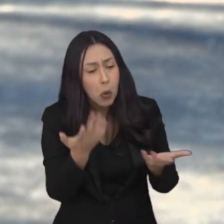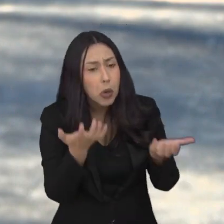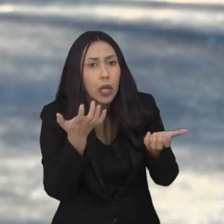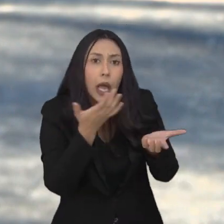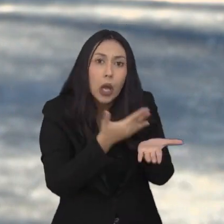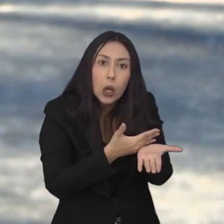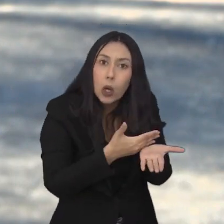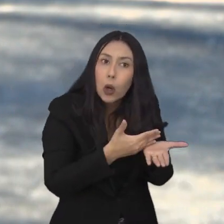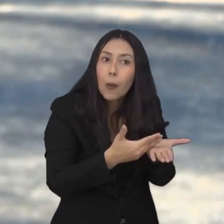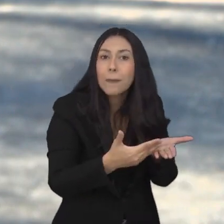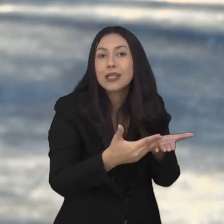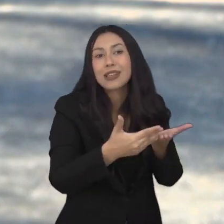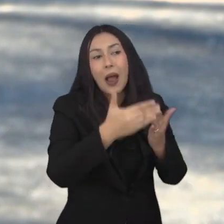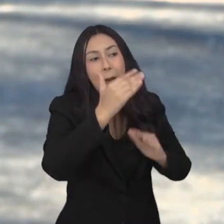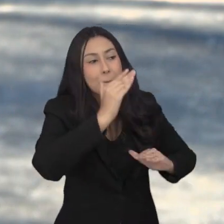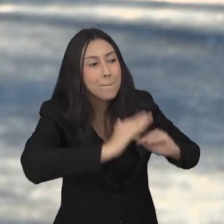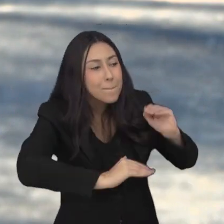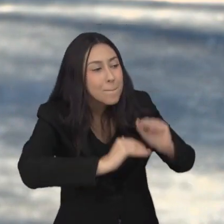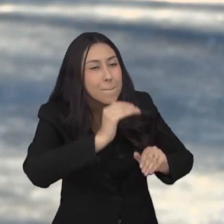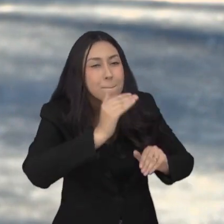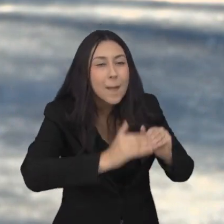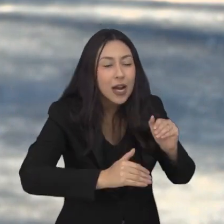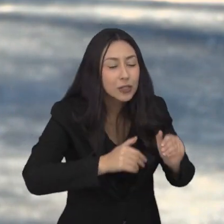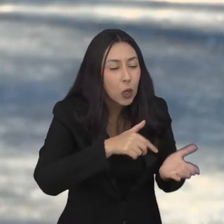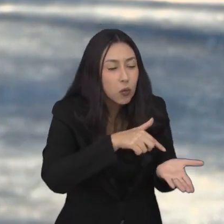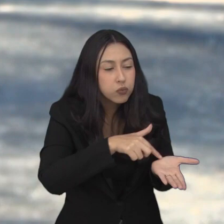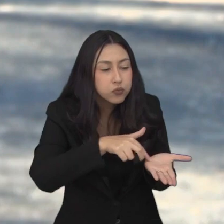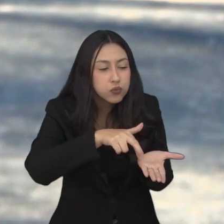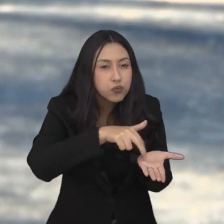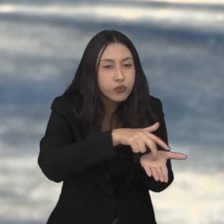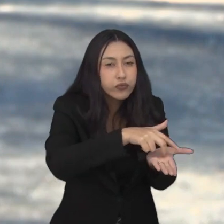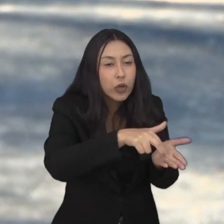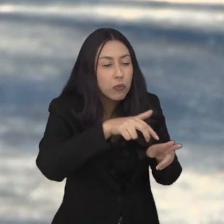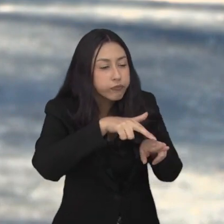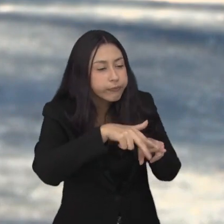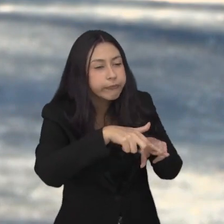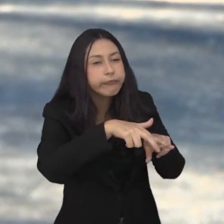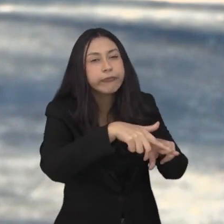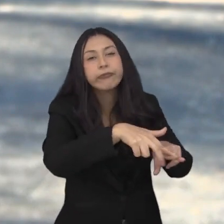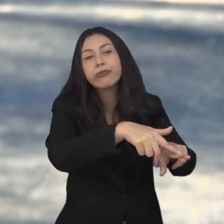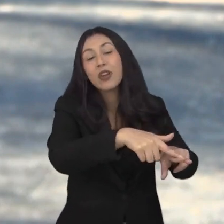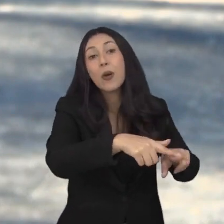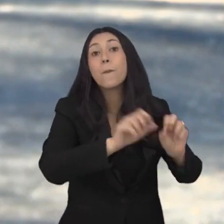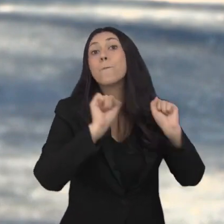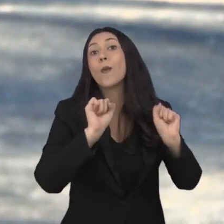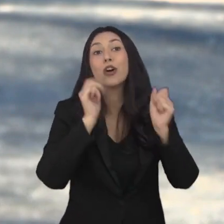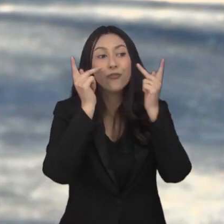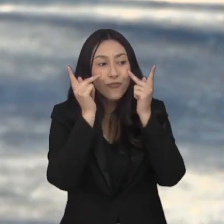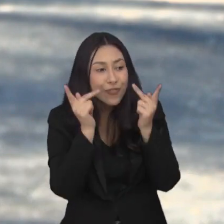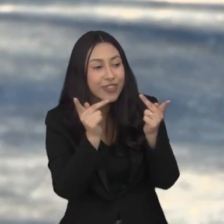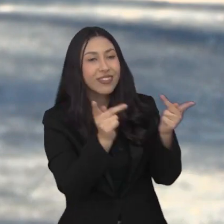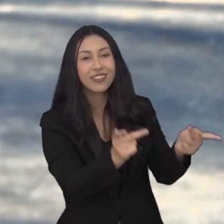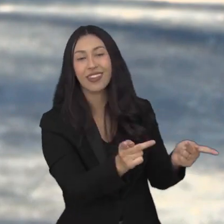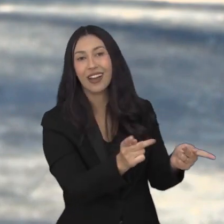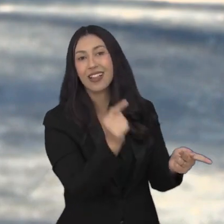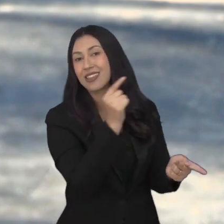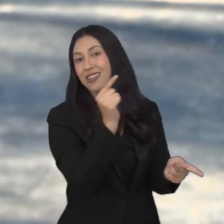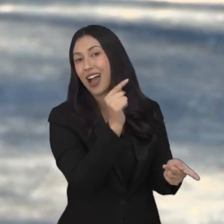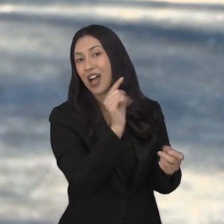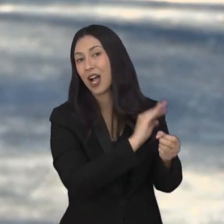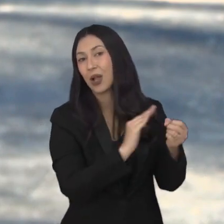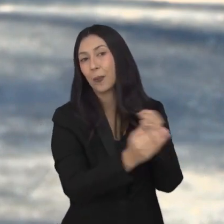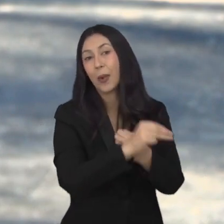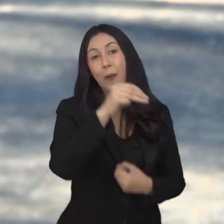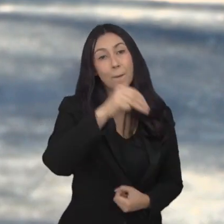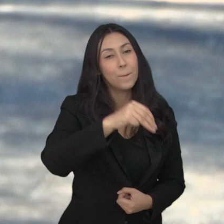aí iniciar, né, os seus primeiros passos aí com o skate, visita a nossa